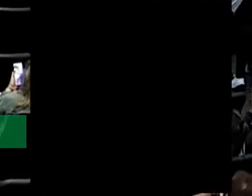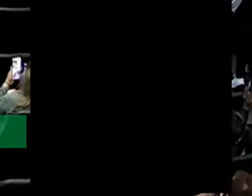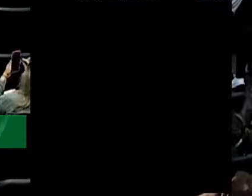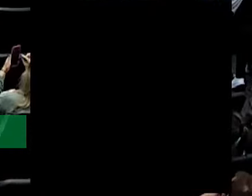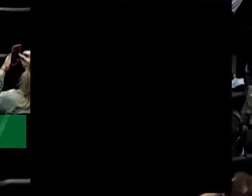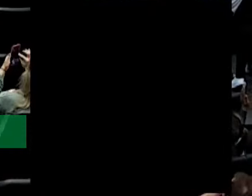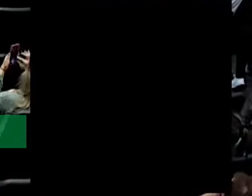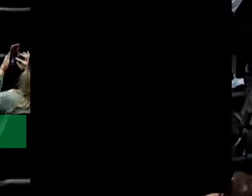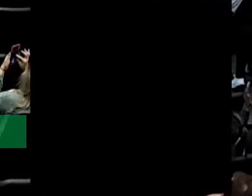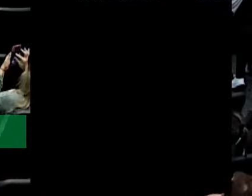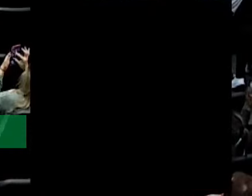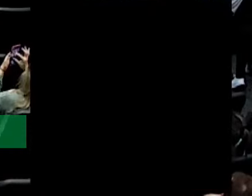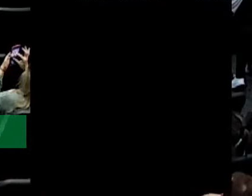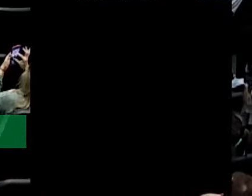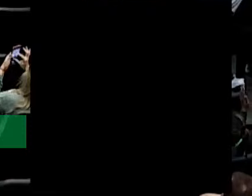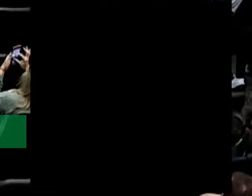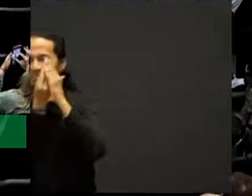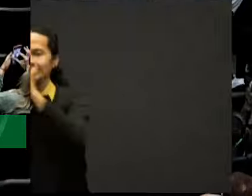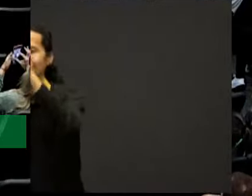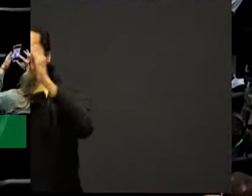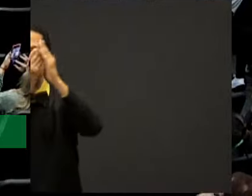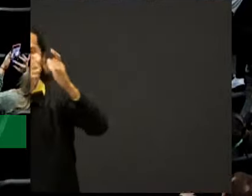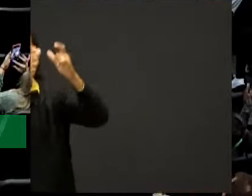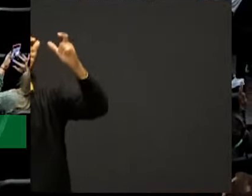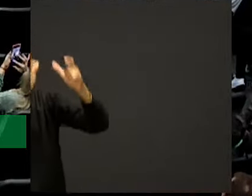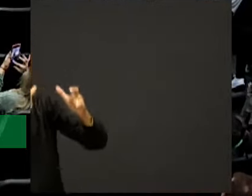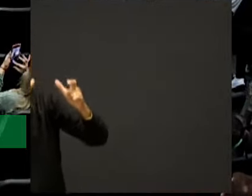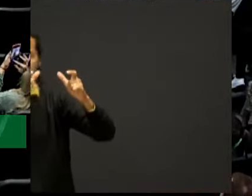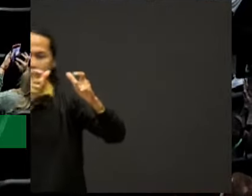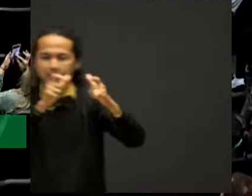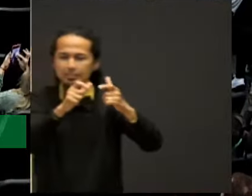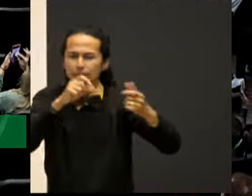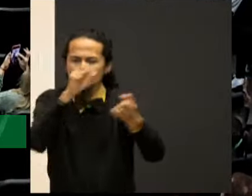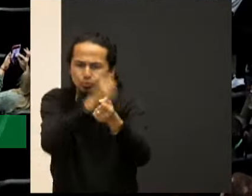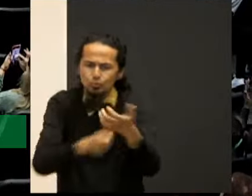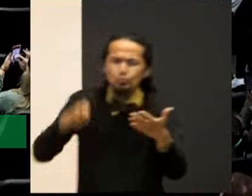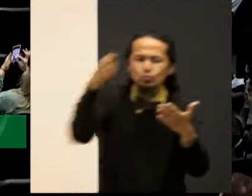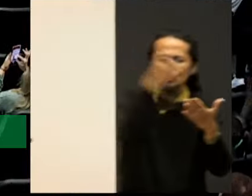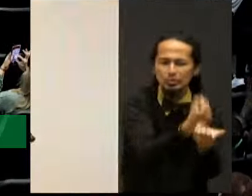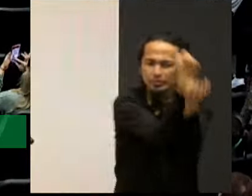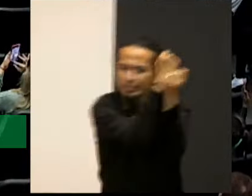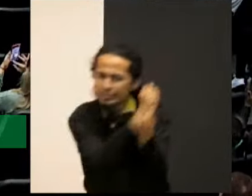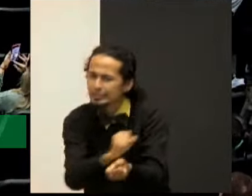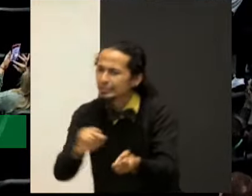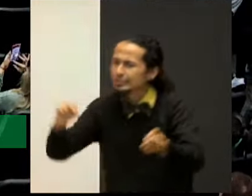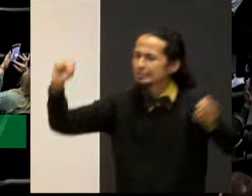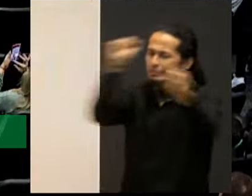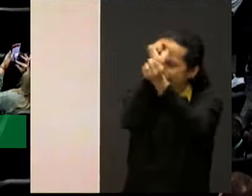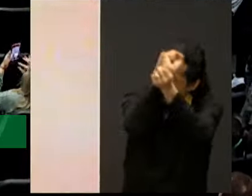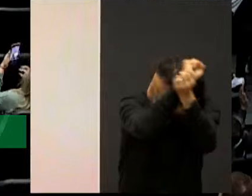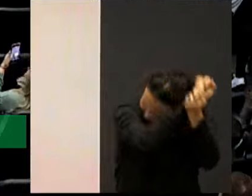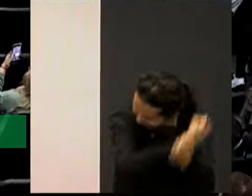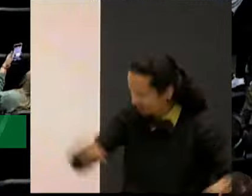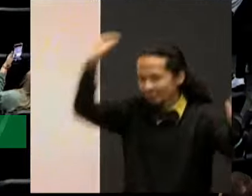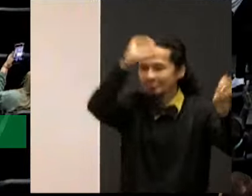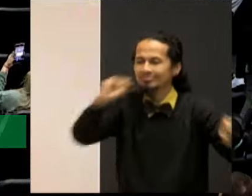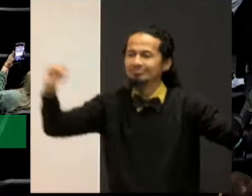refugiou. Fora a luta dos inconfidentes, pela quebra das correntes,